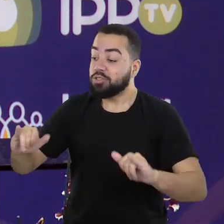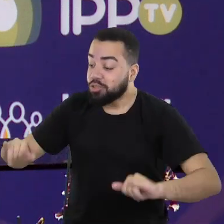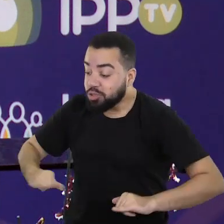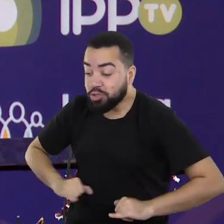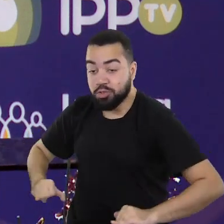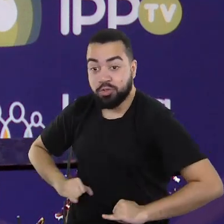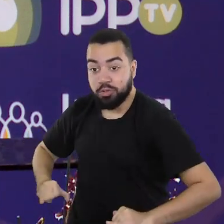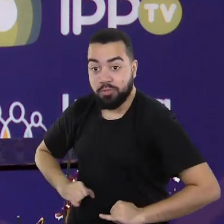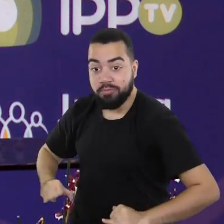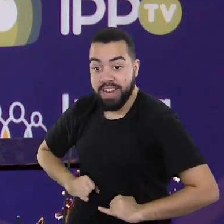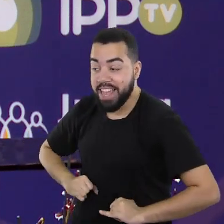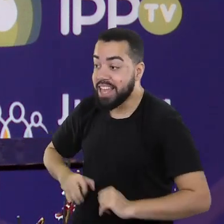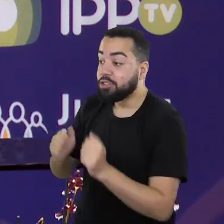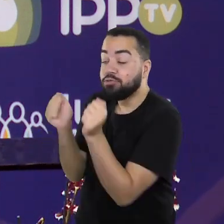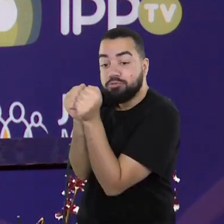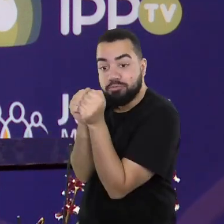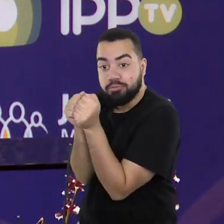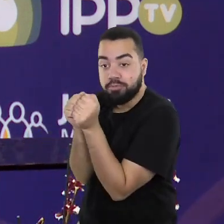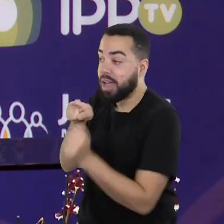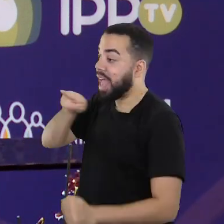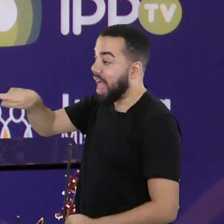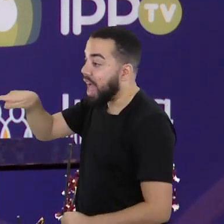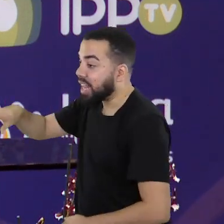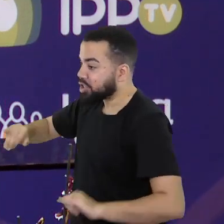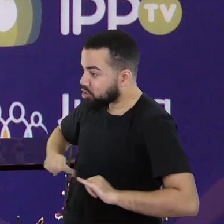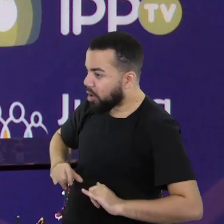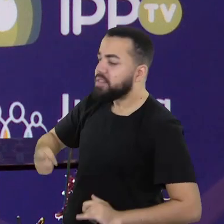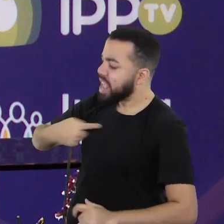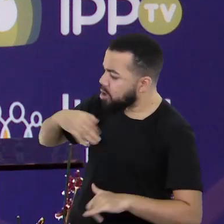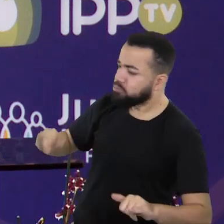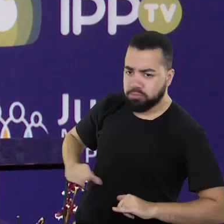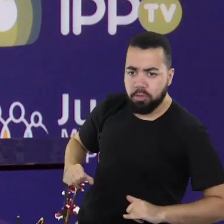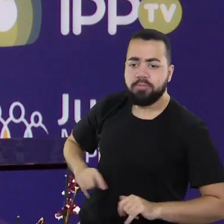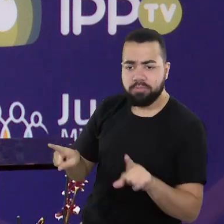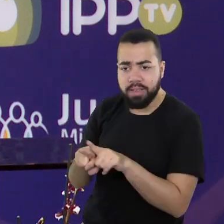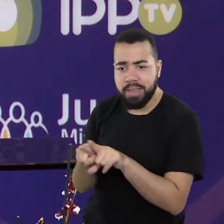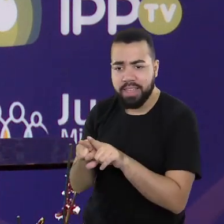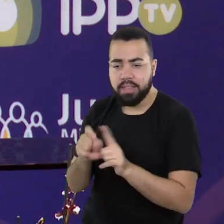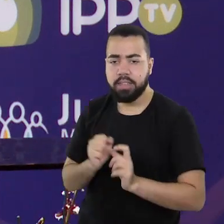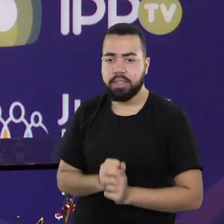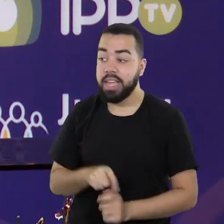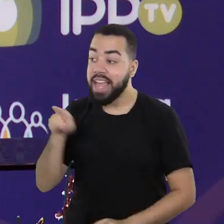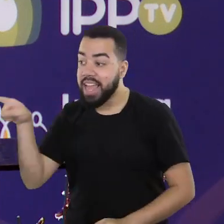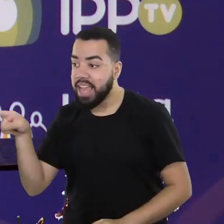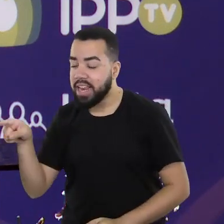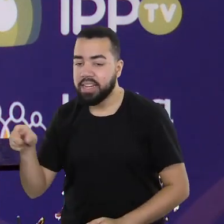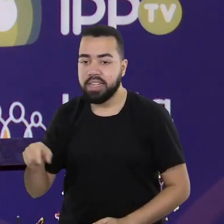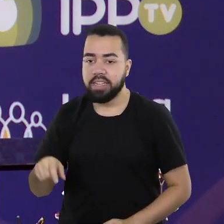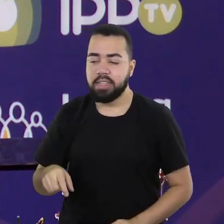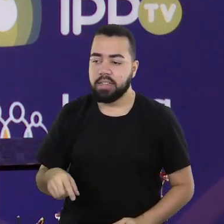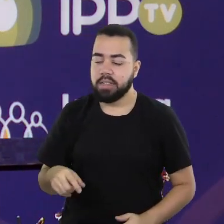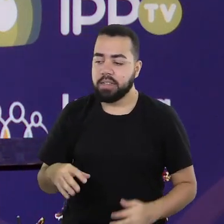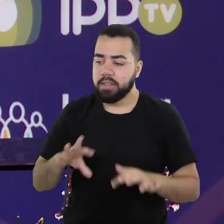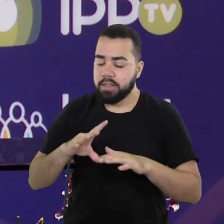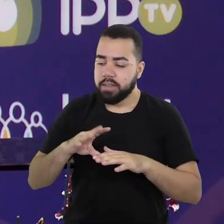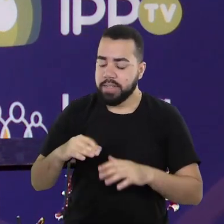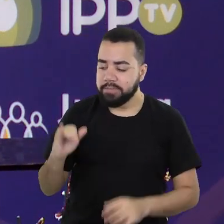Compaixão é algo pessoal, é algo de gente para gente. Compaixão não é um